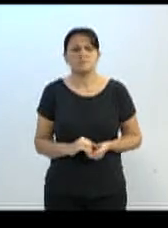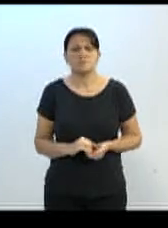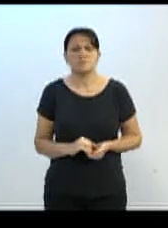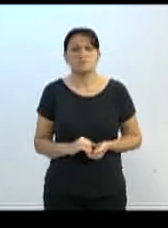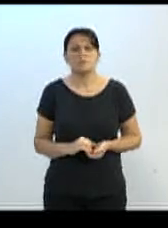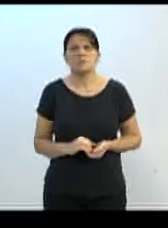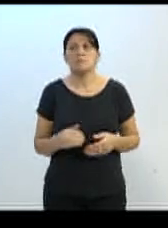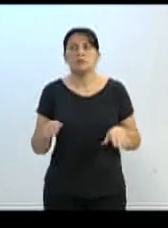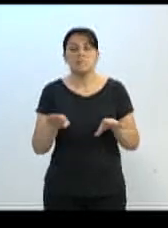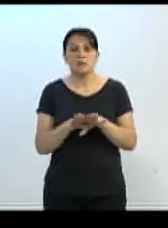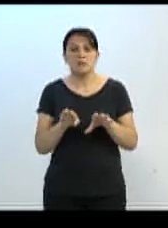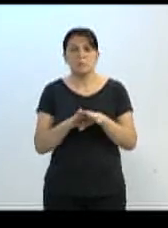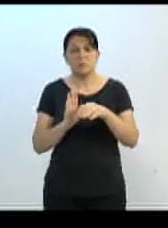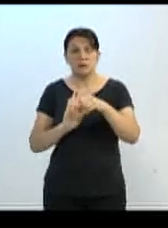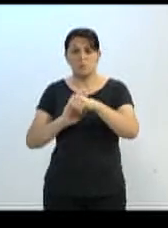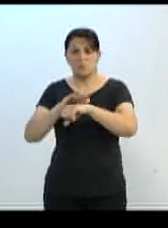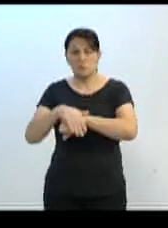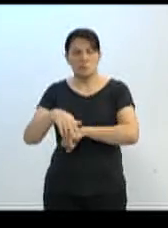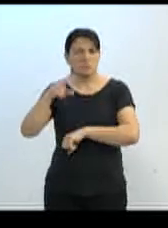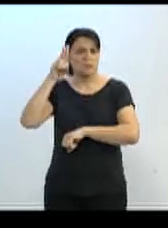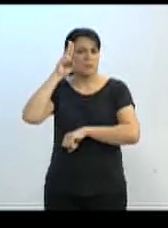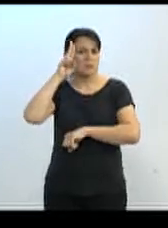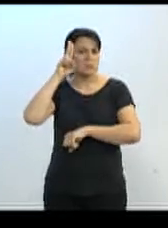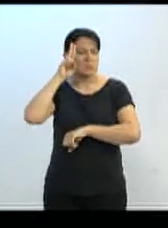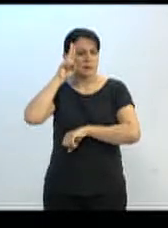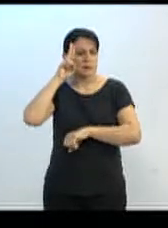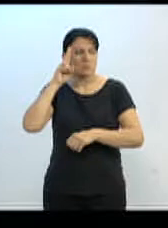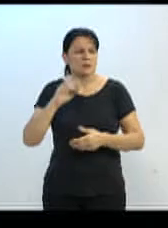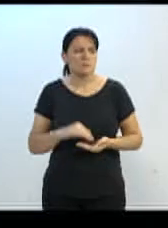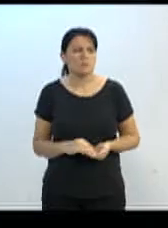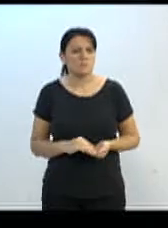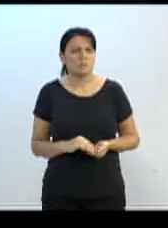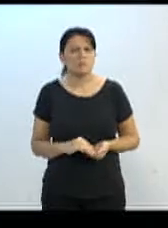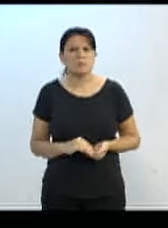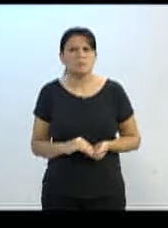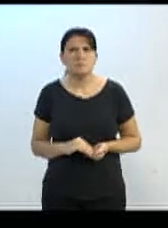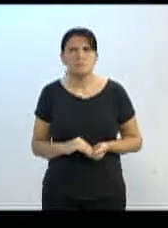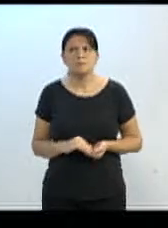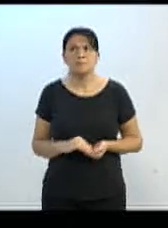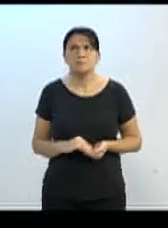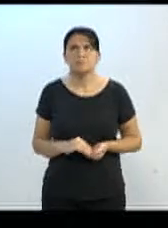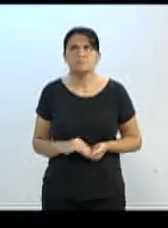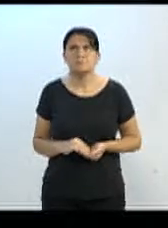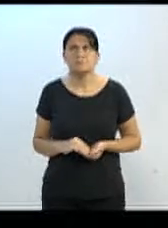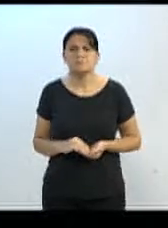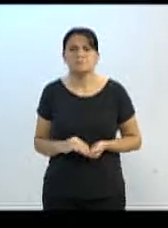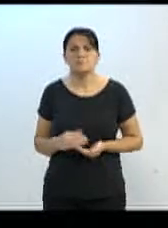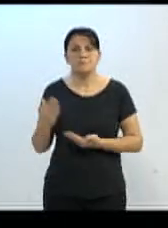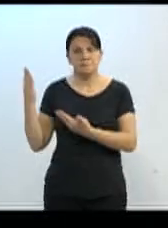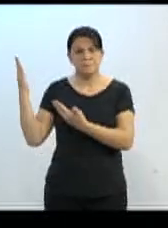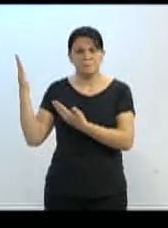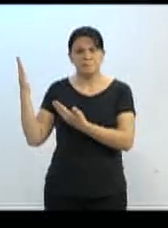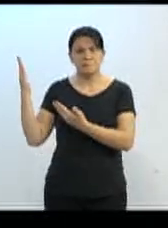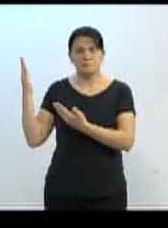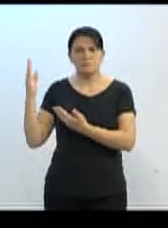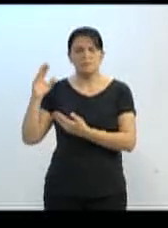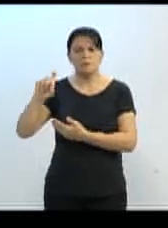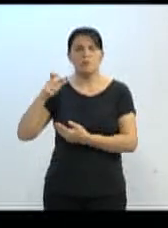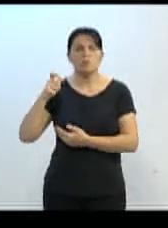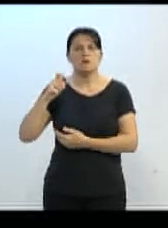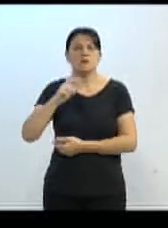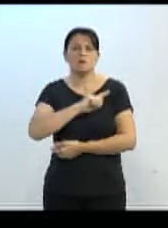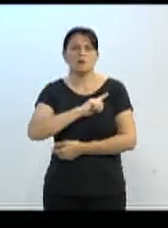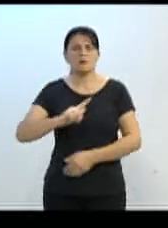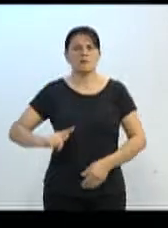faleceu na noite dessa segunda-feira eu gostaria que que eu ali o ar e colocasse a foto do ex-governador e